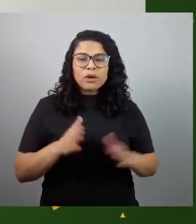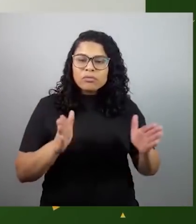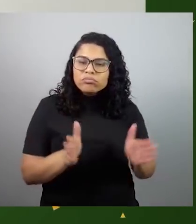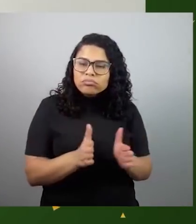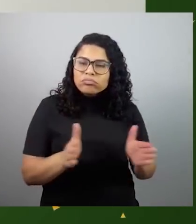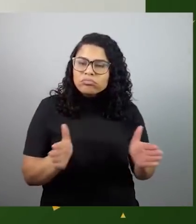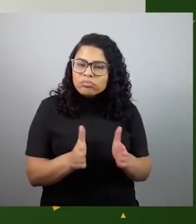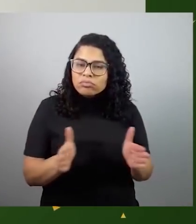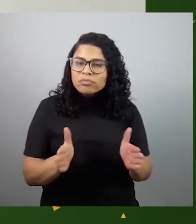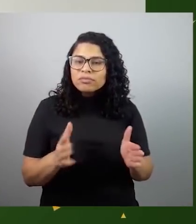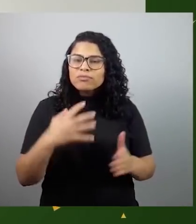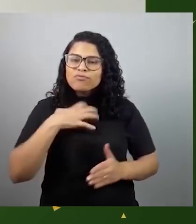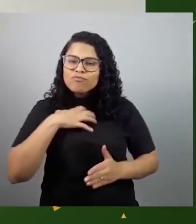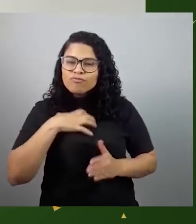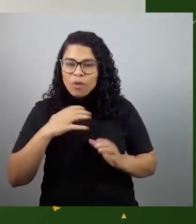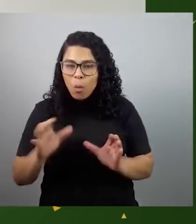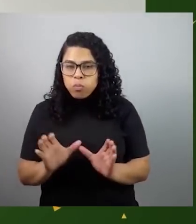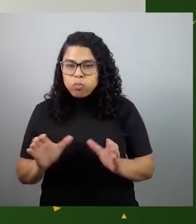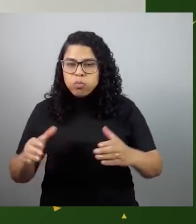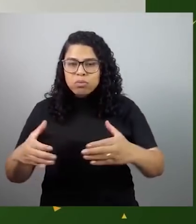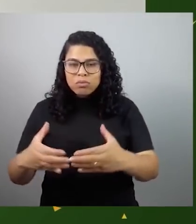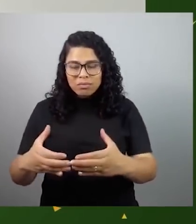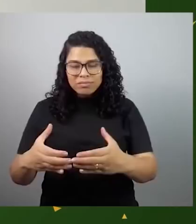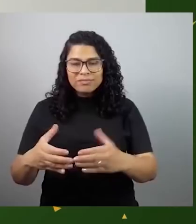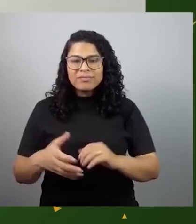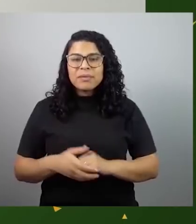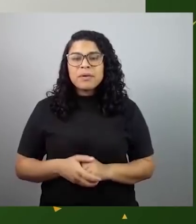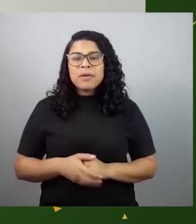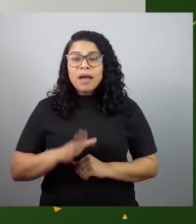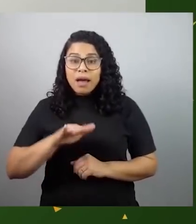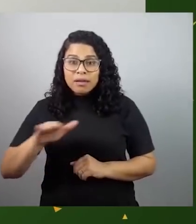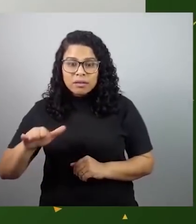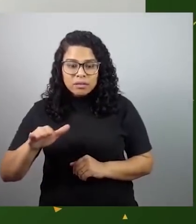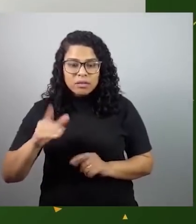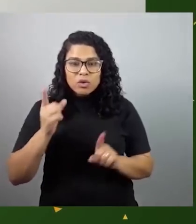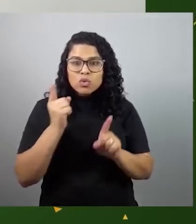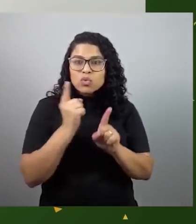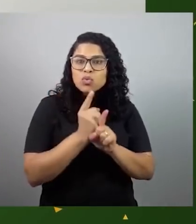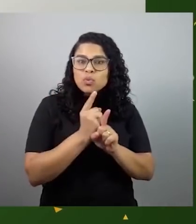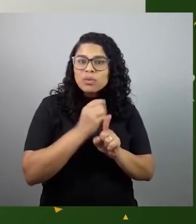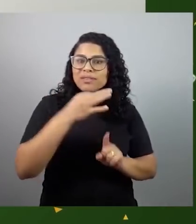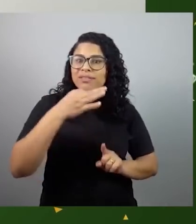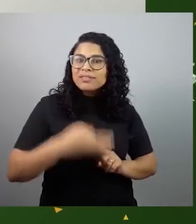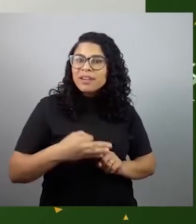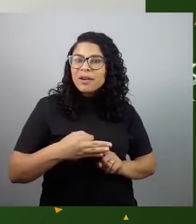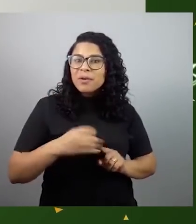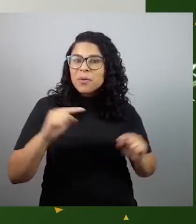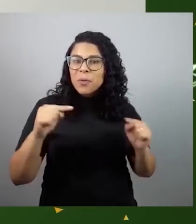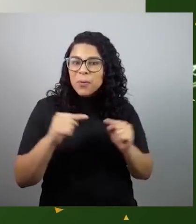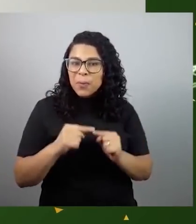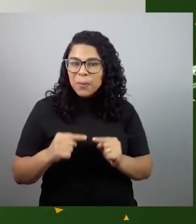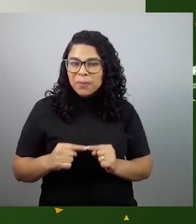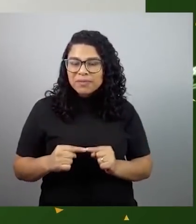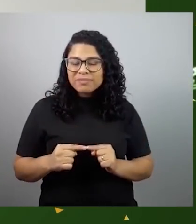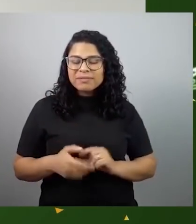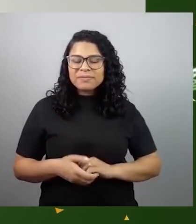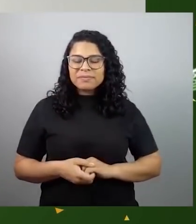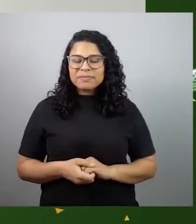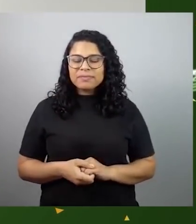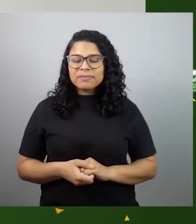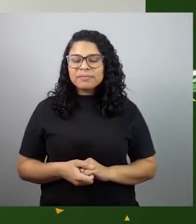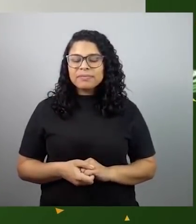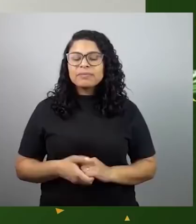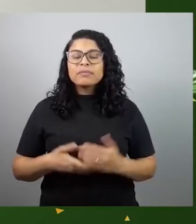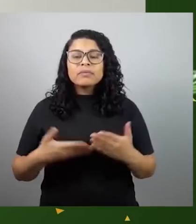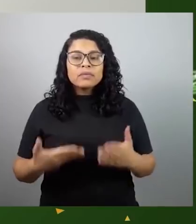formatos, tamanhos, para que a criança ali se descubra nessa exploração dessa atividade, tá bom?